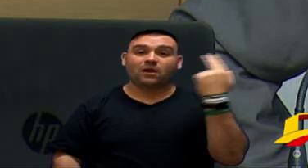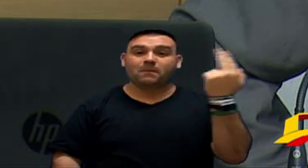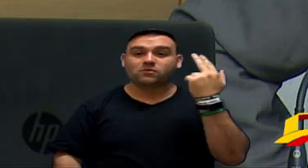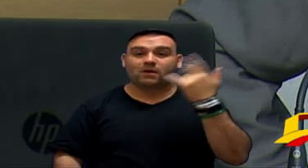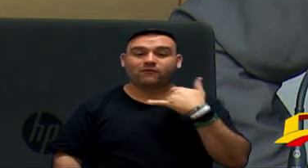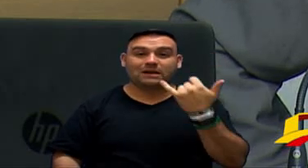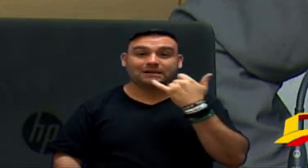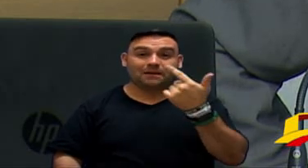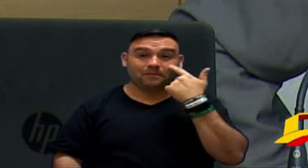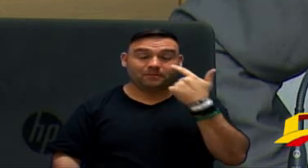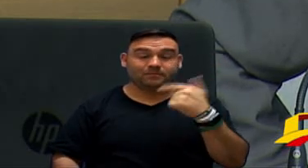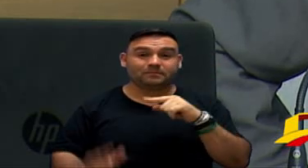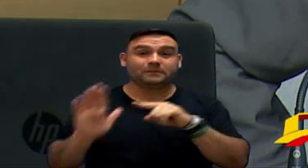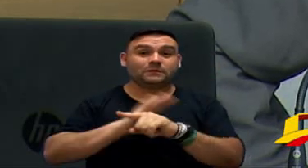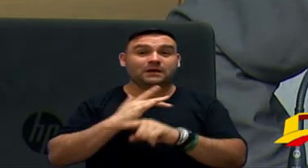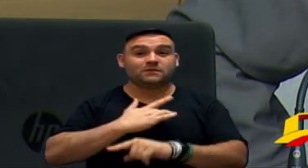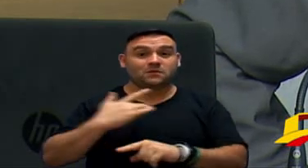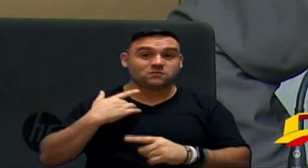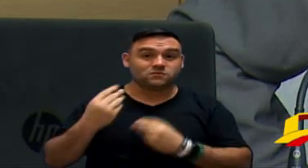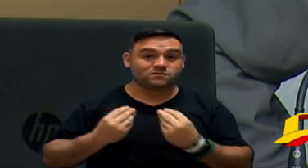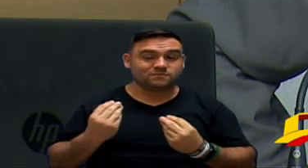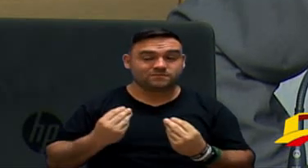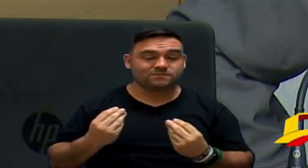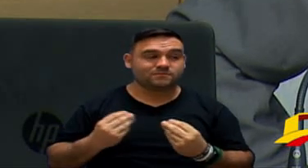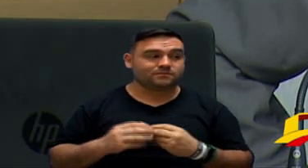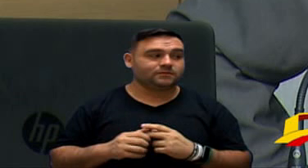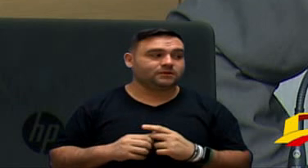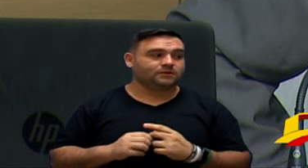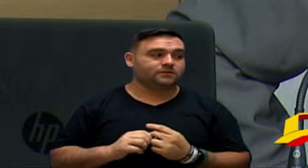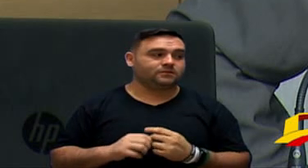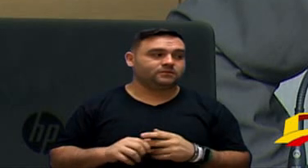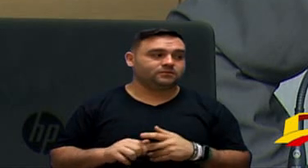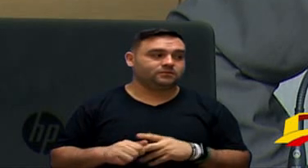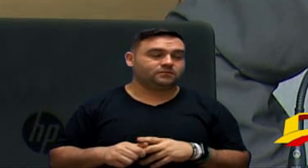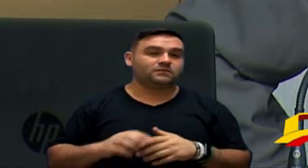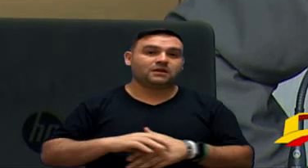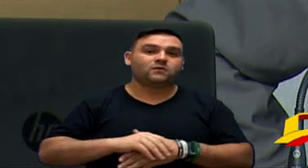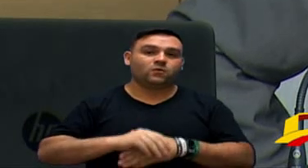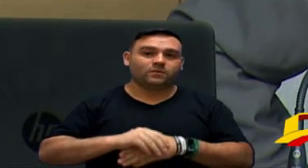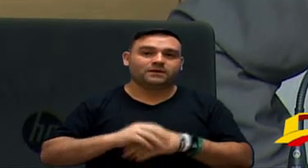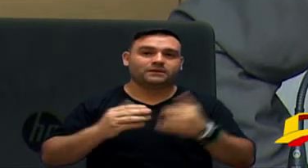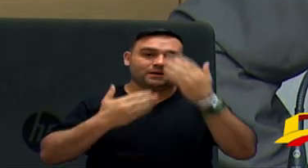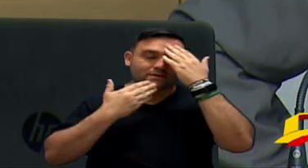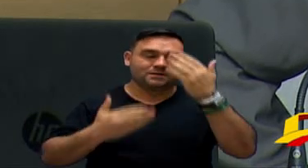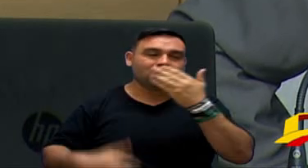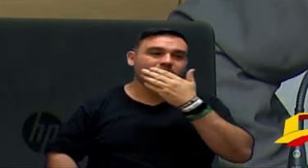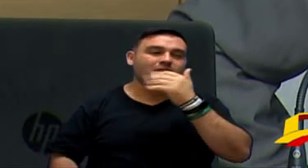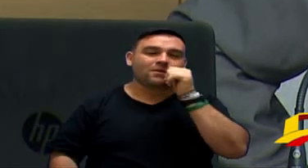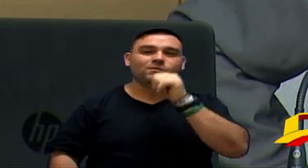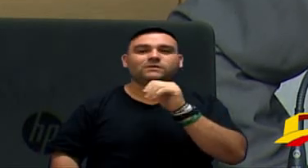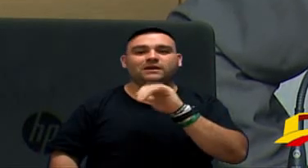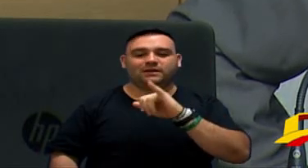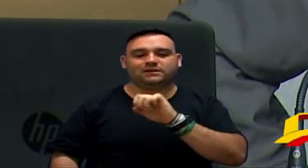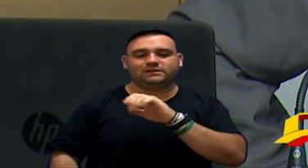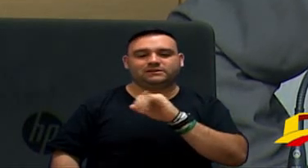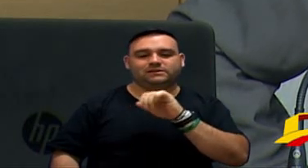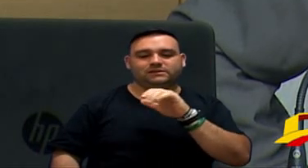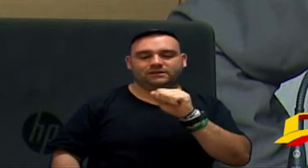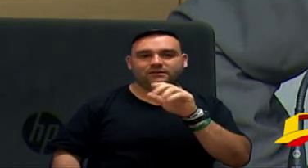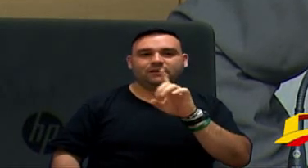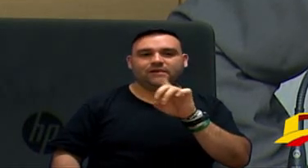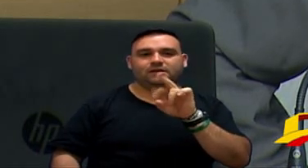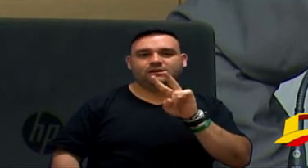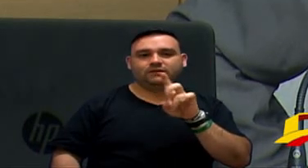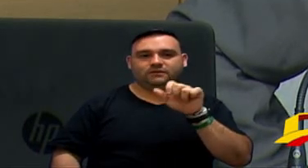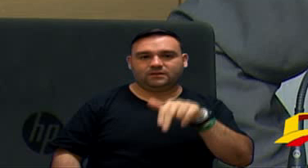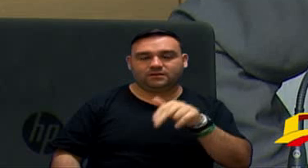vou dar uma ligadinha para ver se tá melhor agora e cumprimentei agradecer o ela pelo menos ela o Darwin